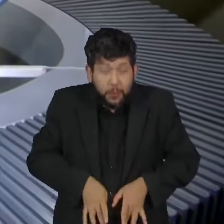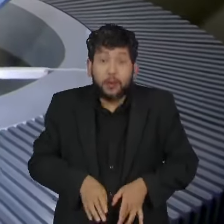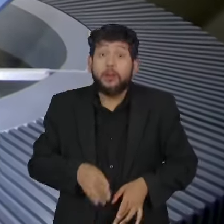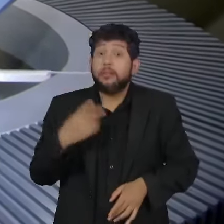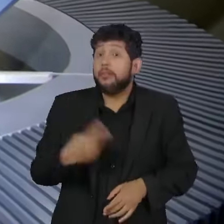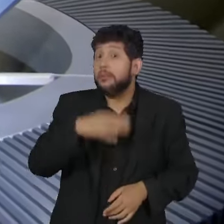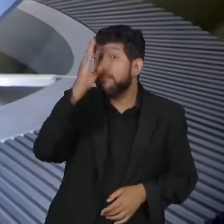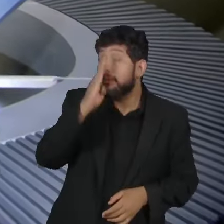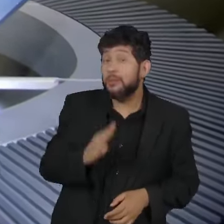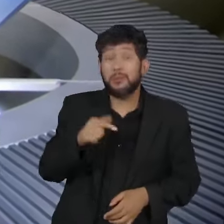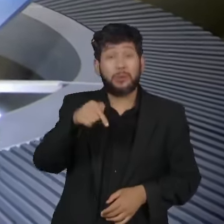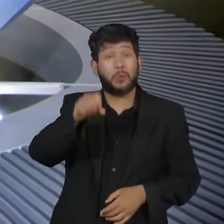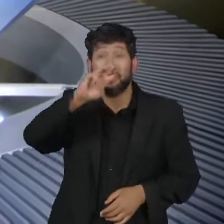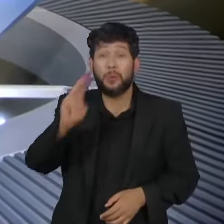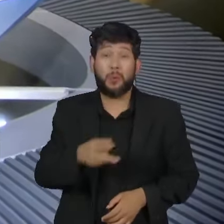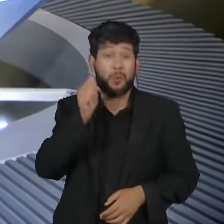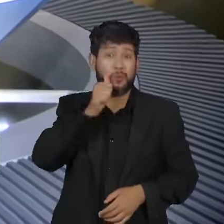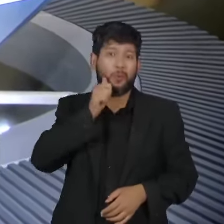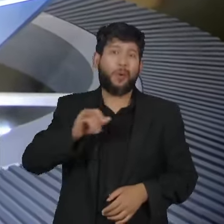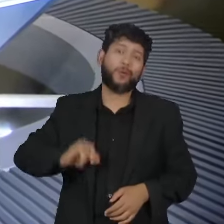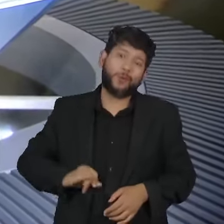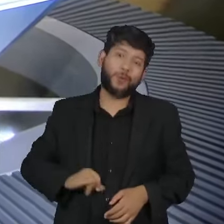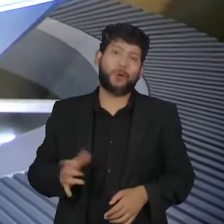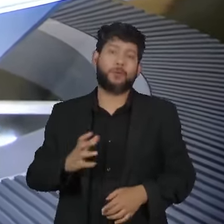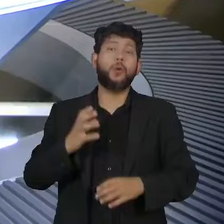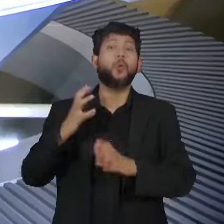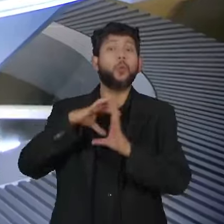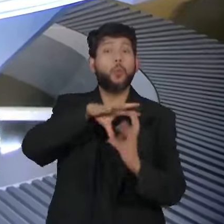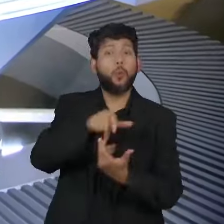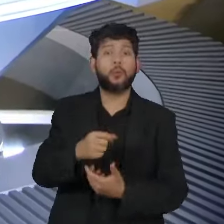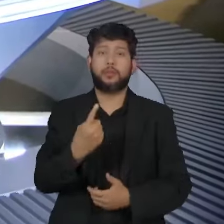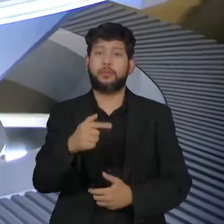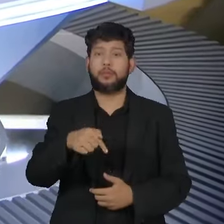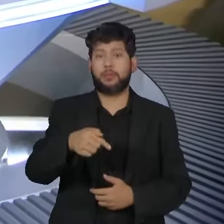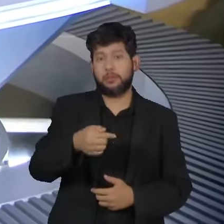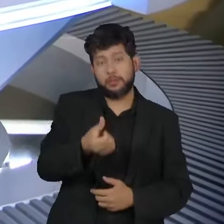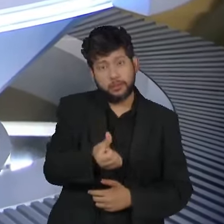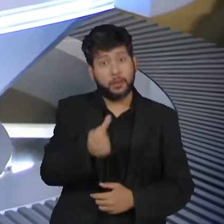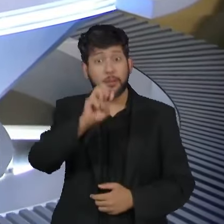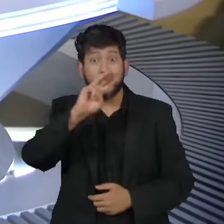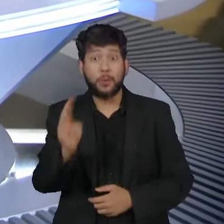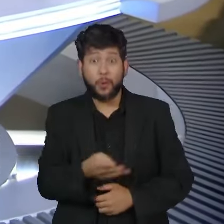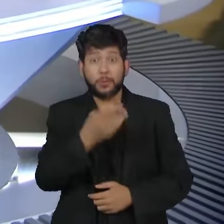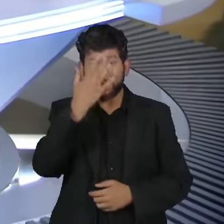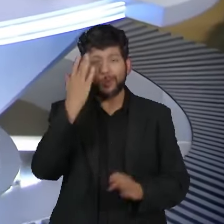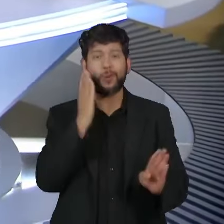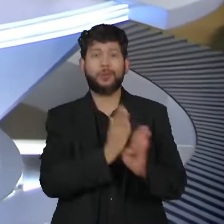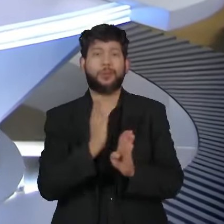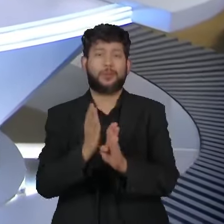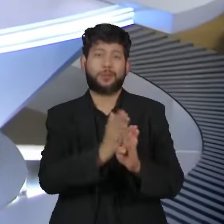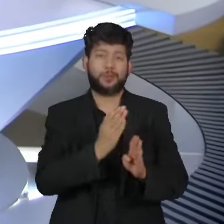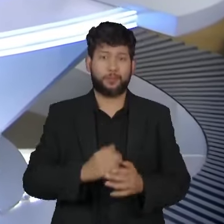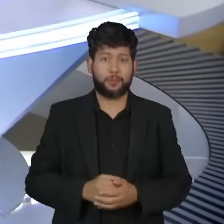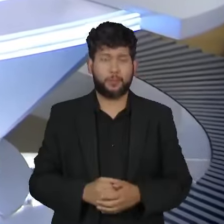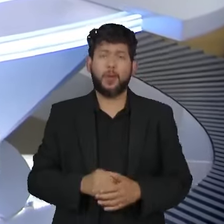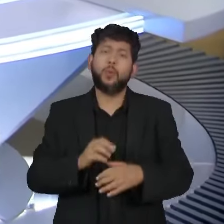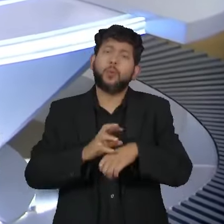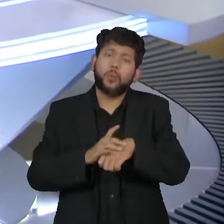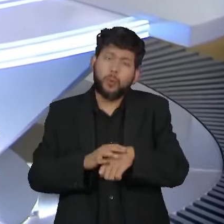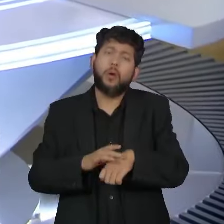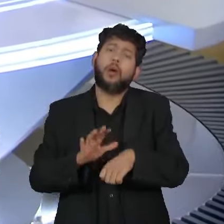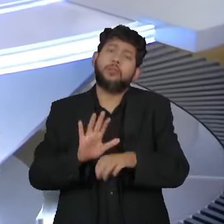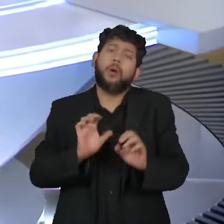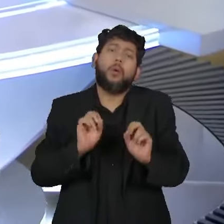mulheres e no mundo todo são aproximadamente 176 milhões de casos diagnosticados. A doença é benigna, mas